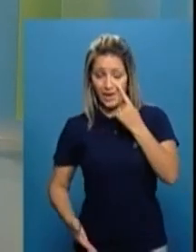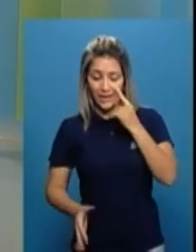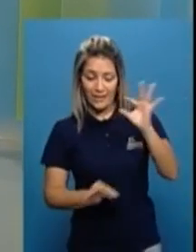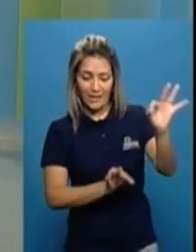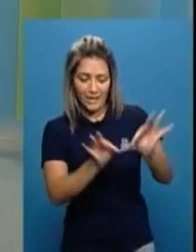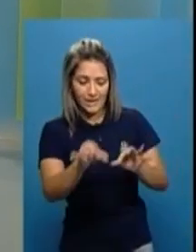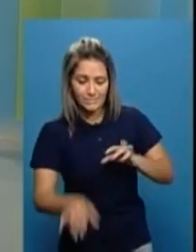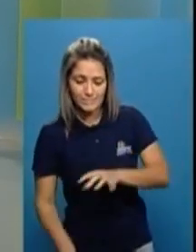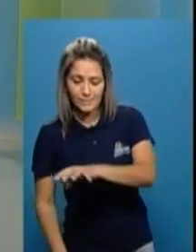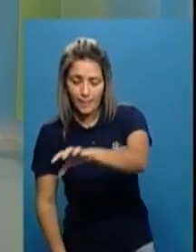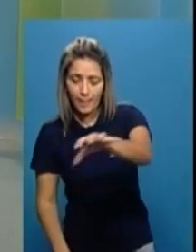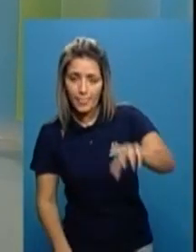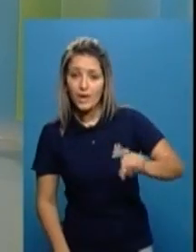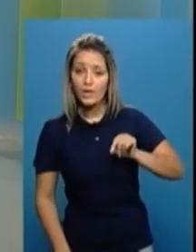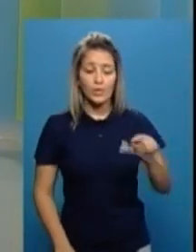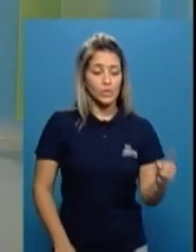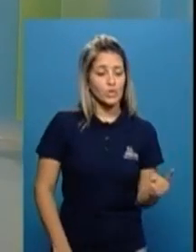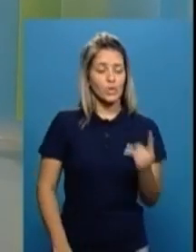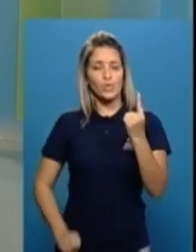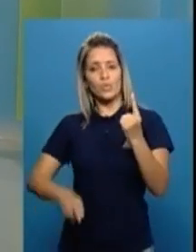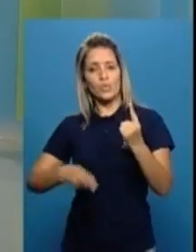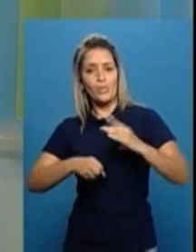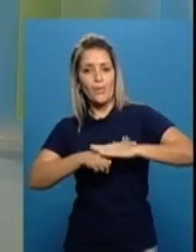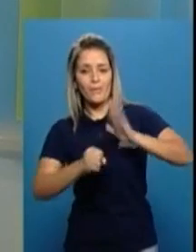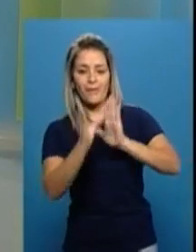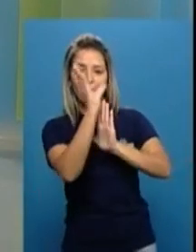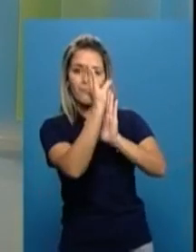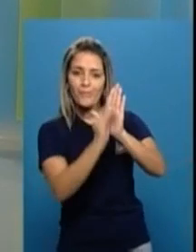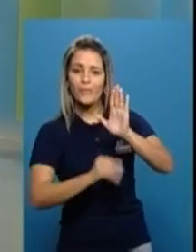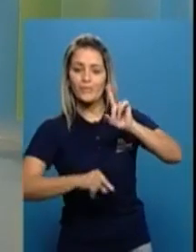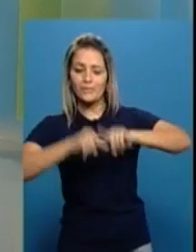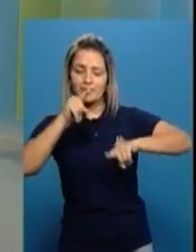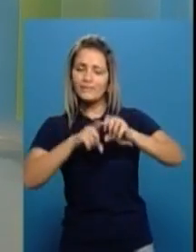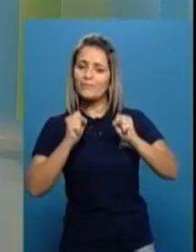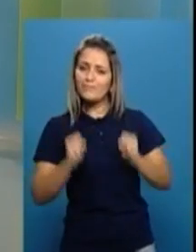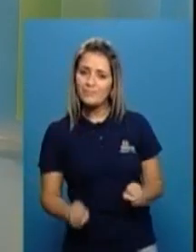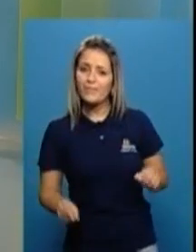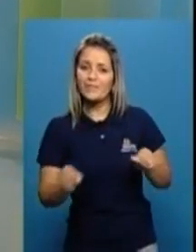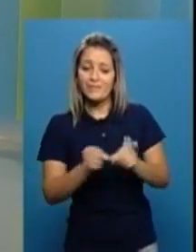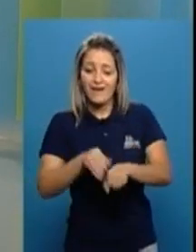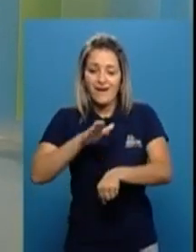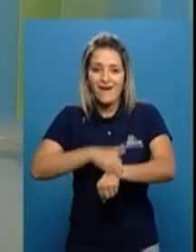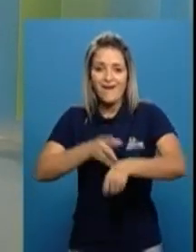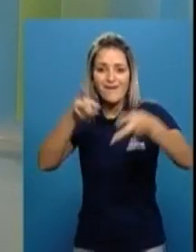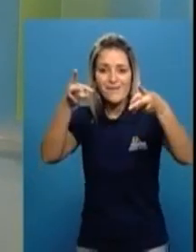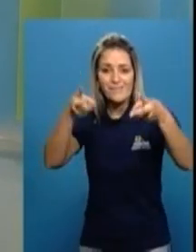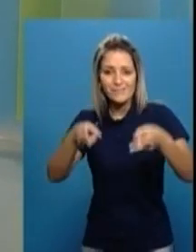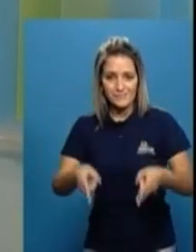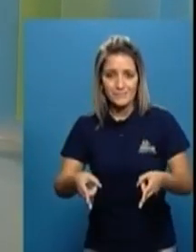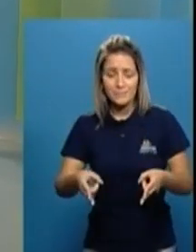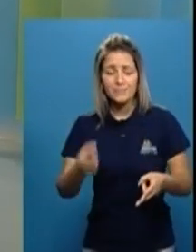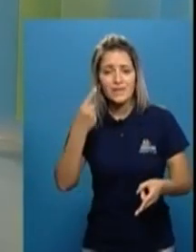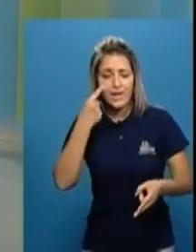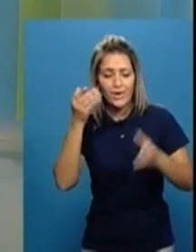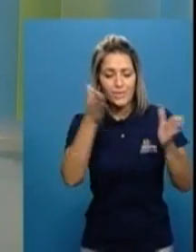arranjo permite que mais de um tipo ou modelo de produto possa ser fabricado simultaneamente. E o